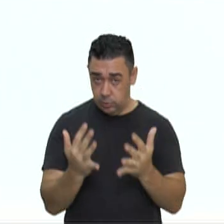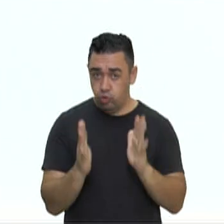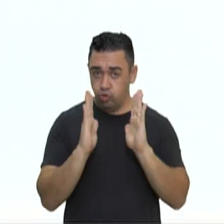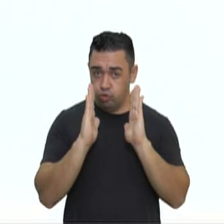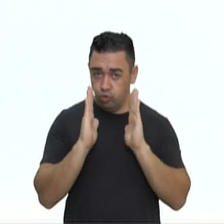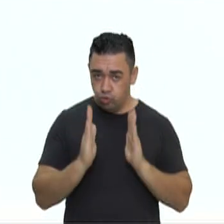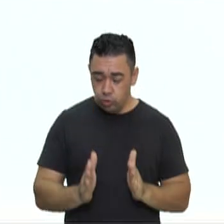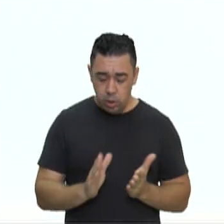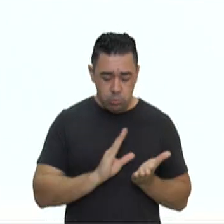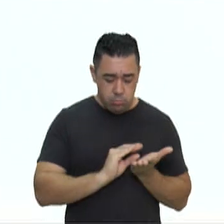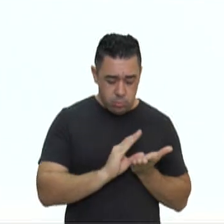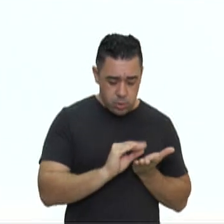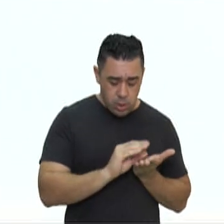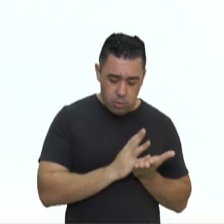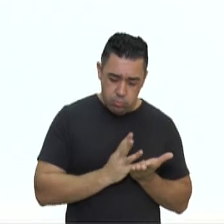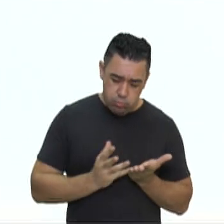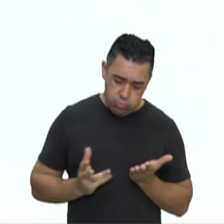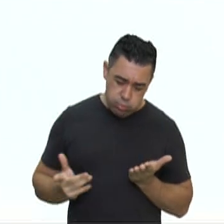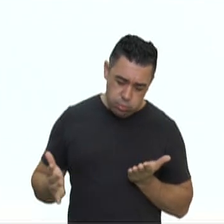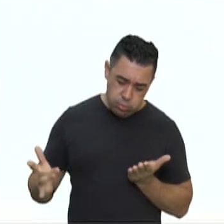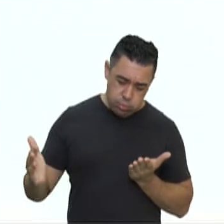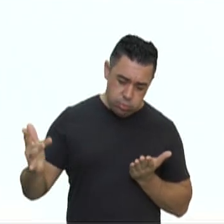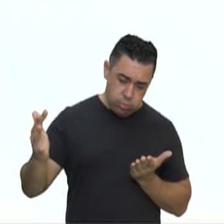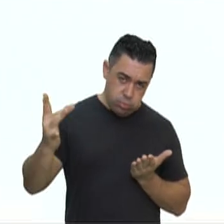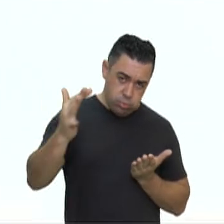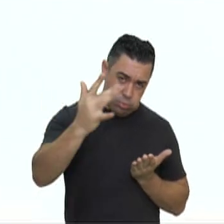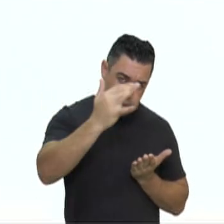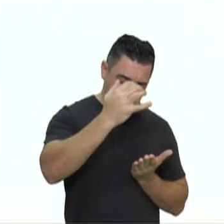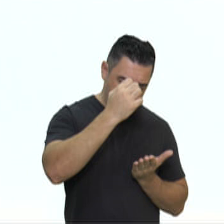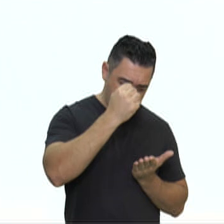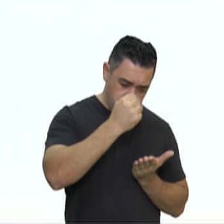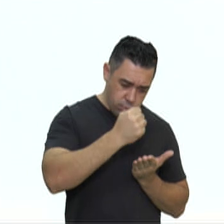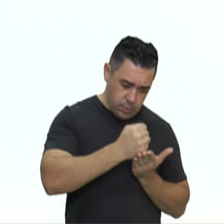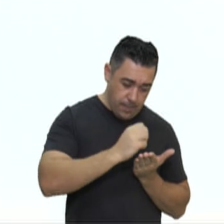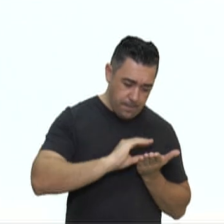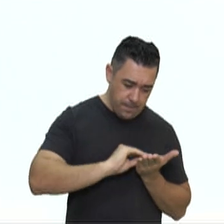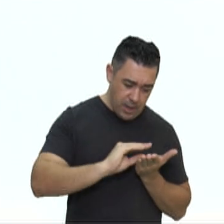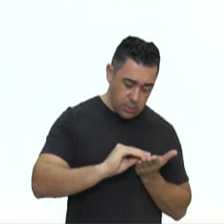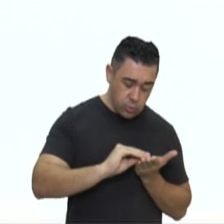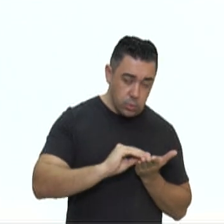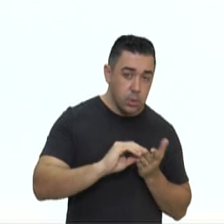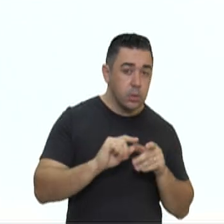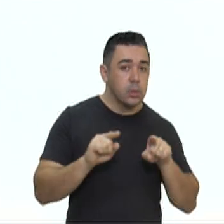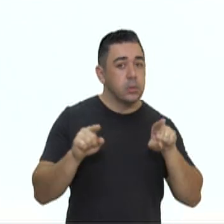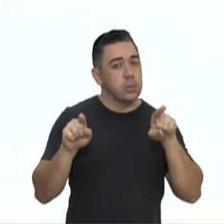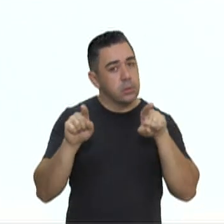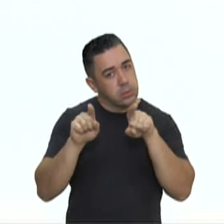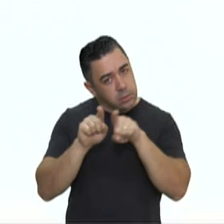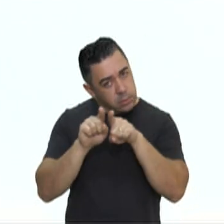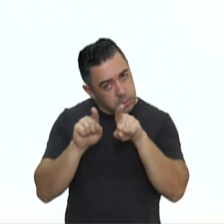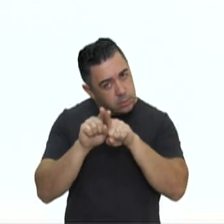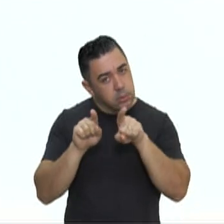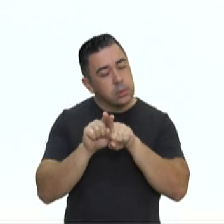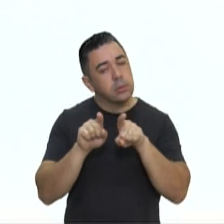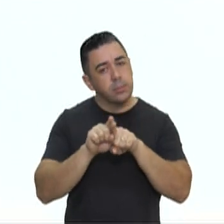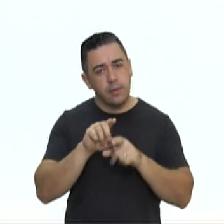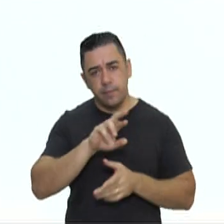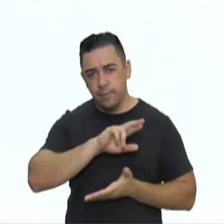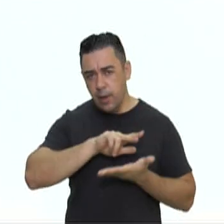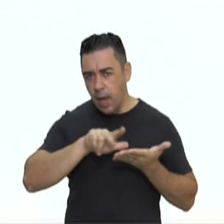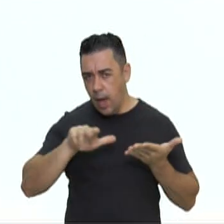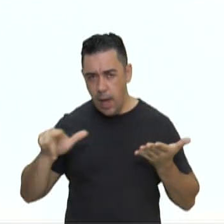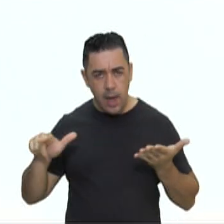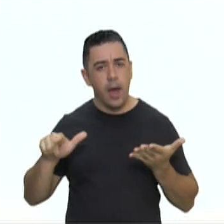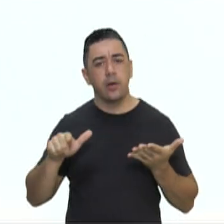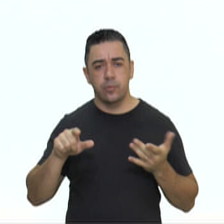que são coletados nessas estações, eles vão ser coletados também, além de vários equipamentos que a